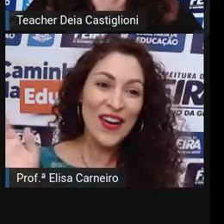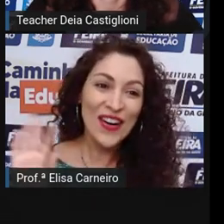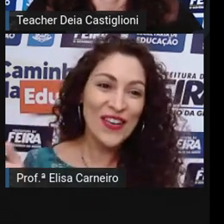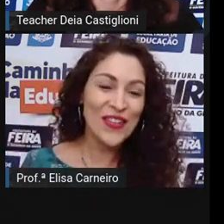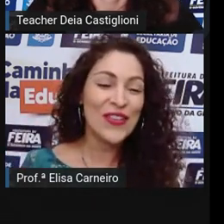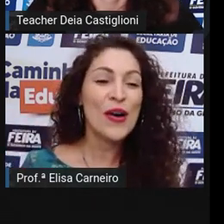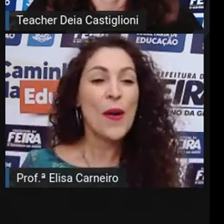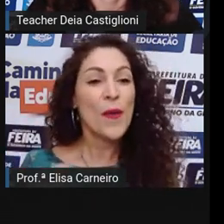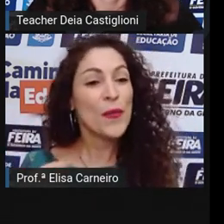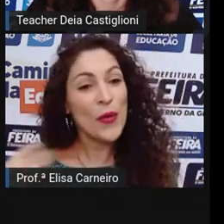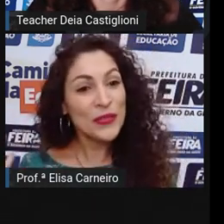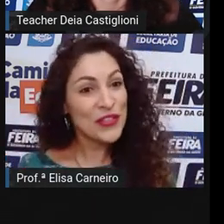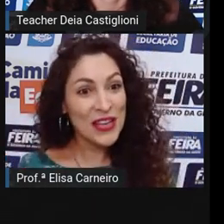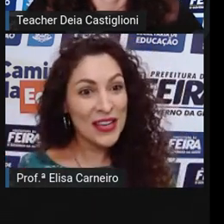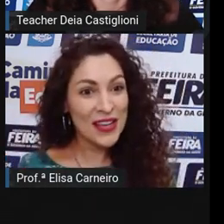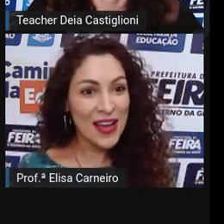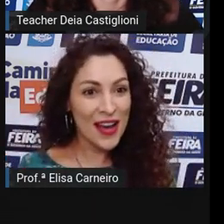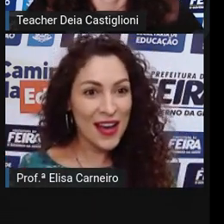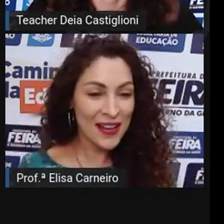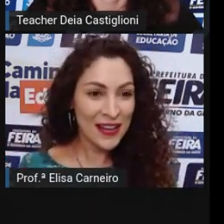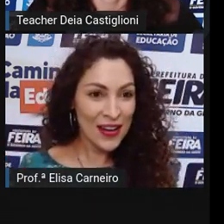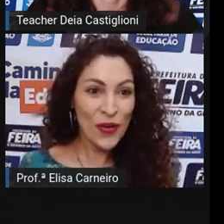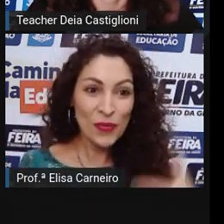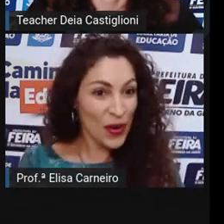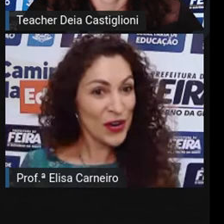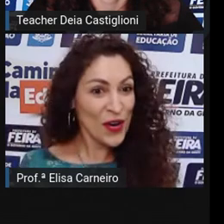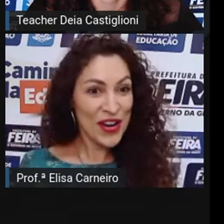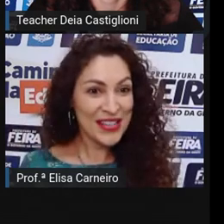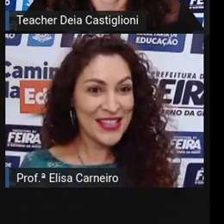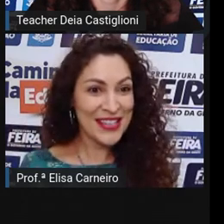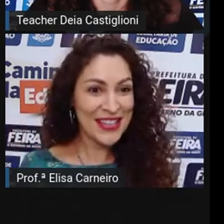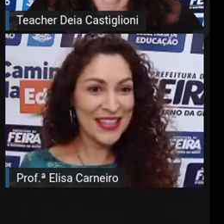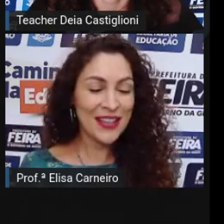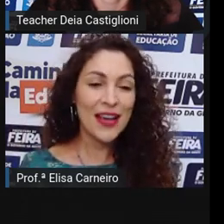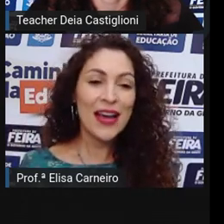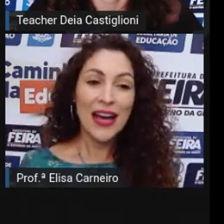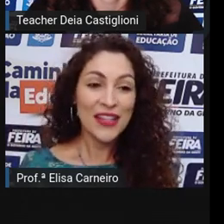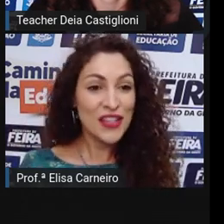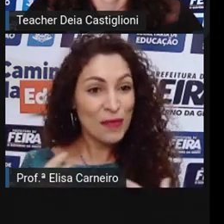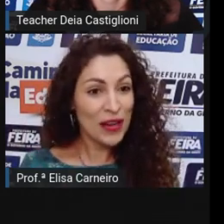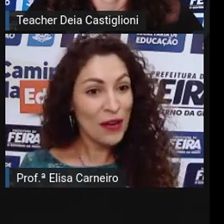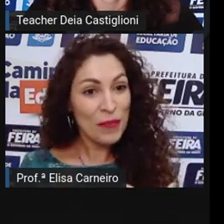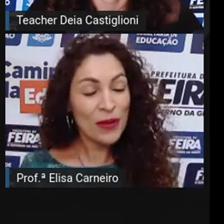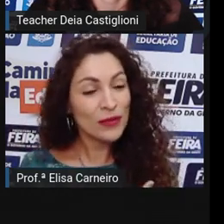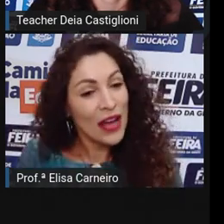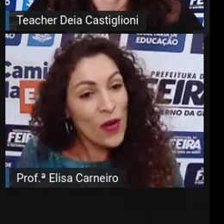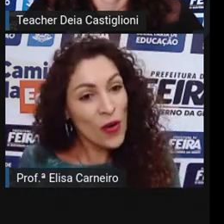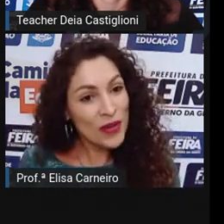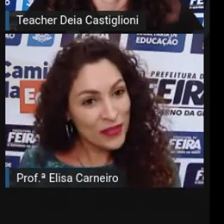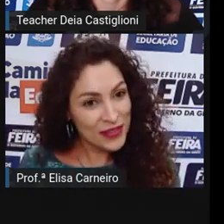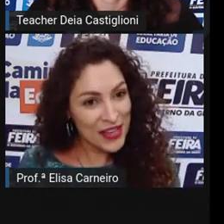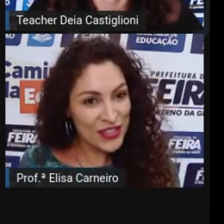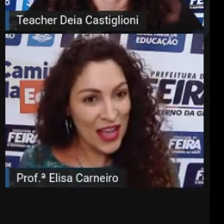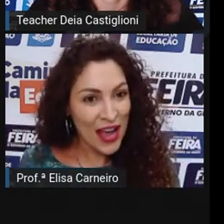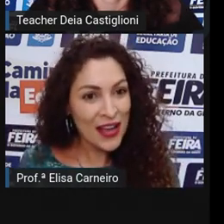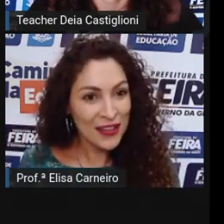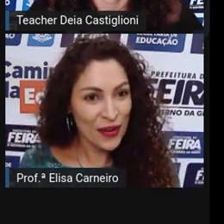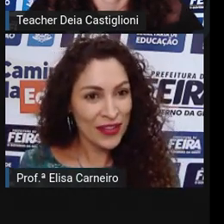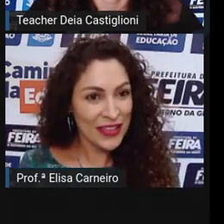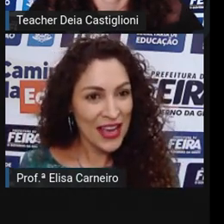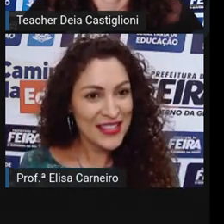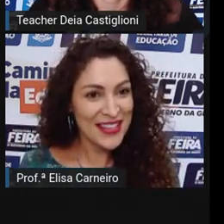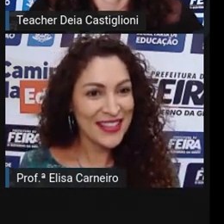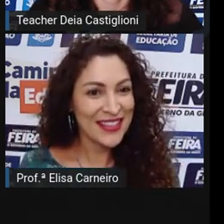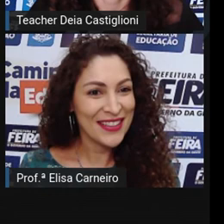Hello! O bom dia! O boa noite! A gente aprendeu a perguntar como que você está, não